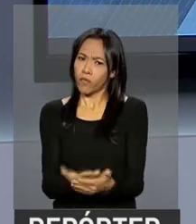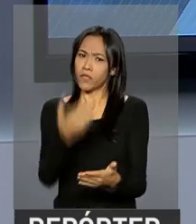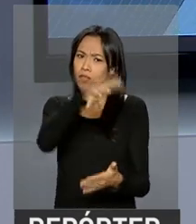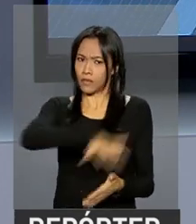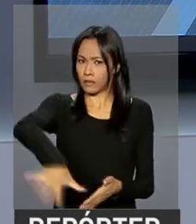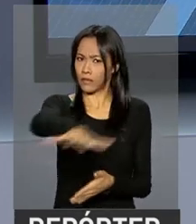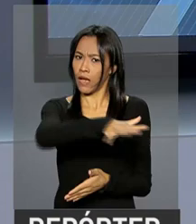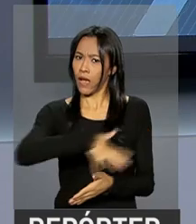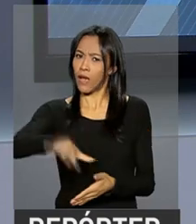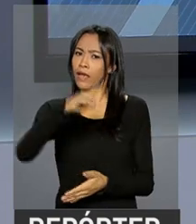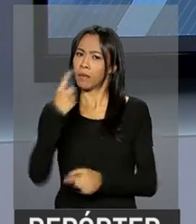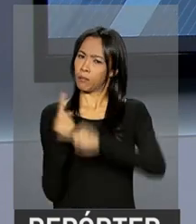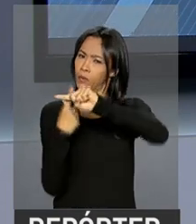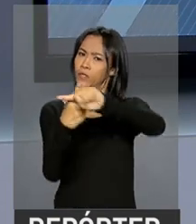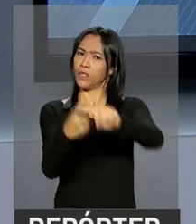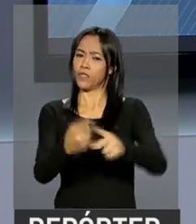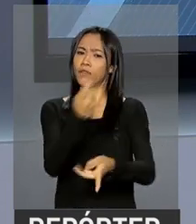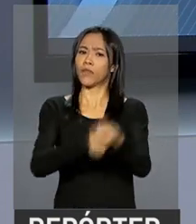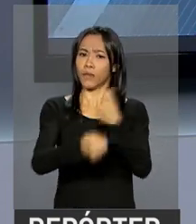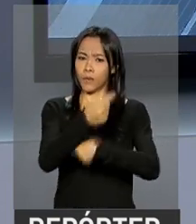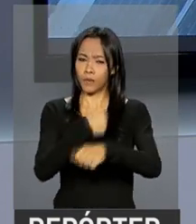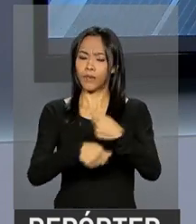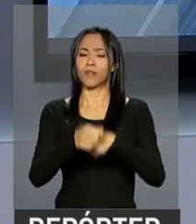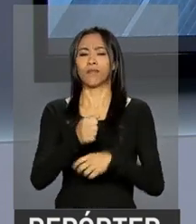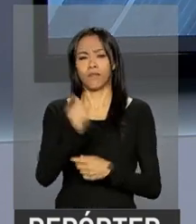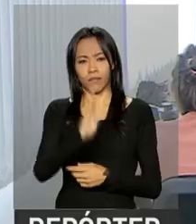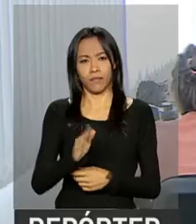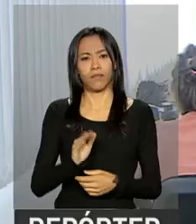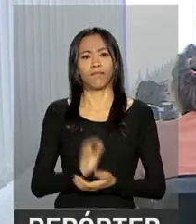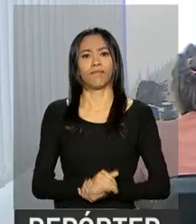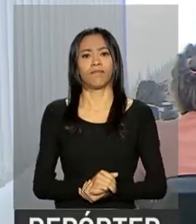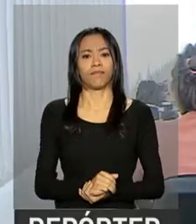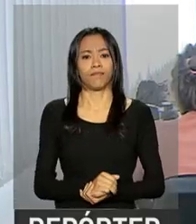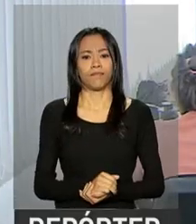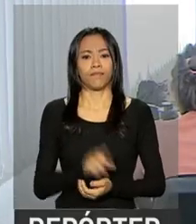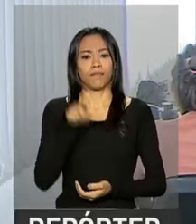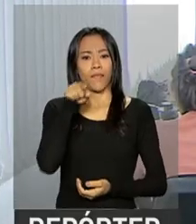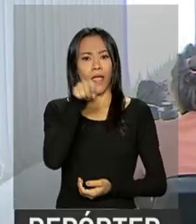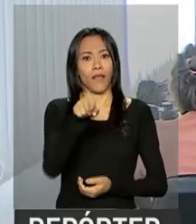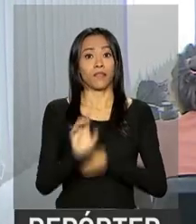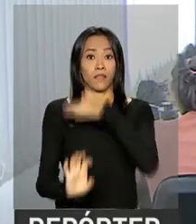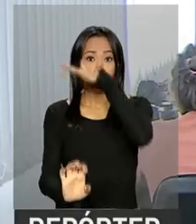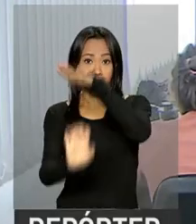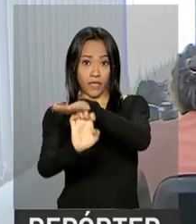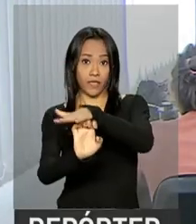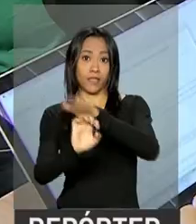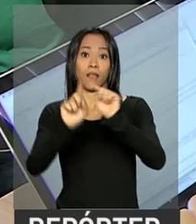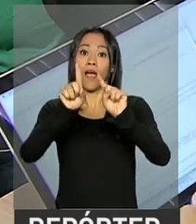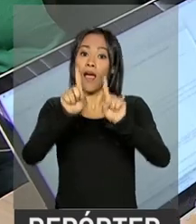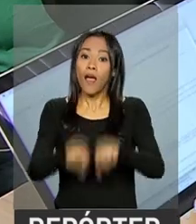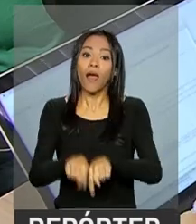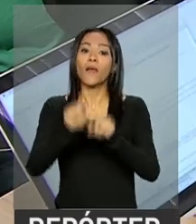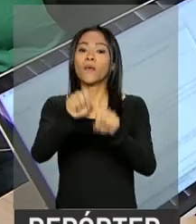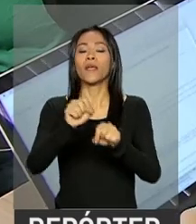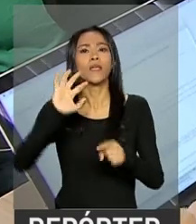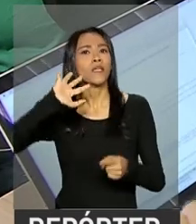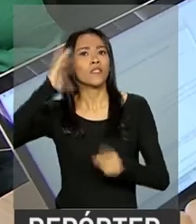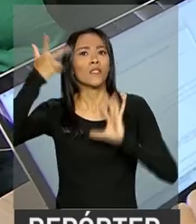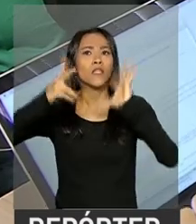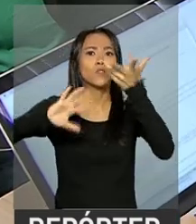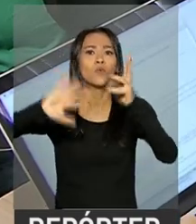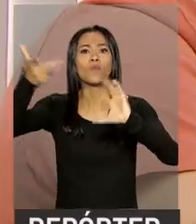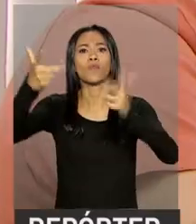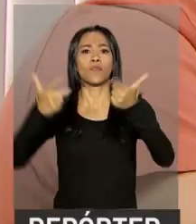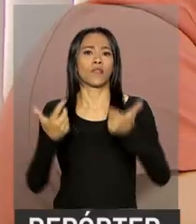com reflexos positivos na economia do país esta empresa é especializada em Soluções em